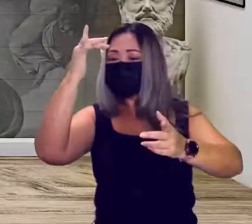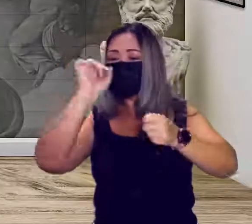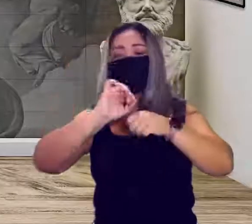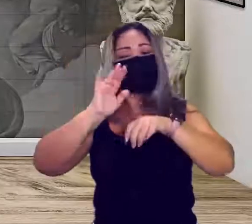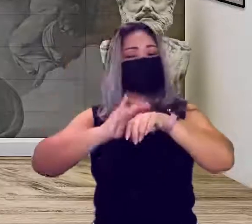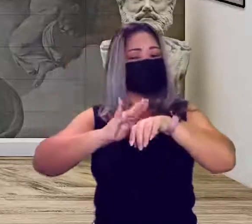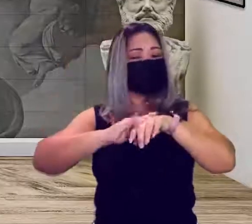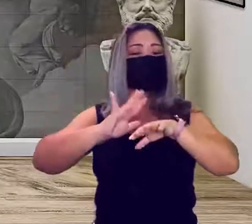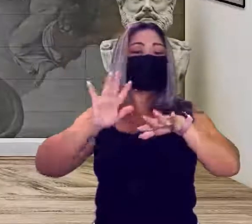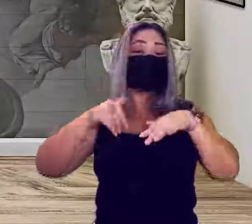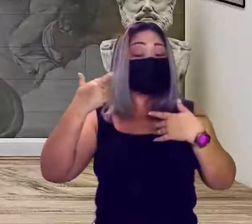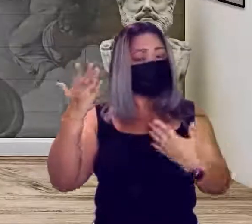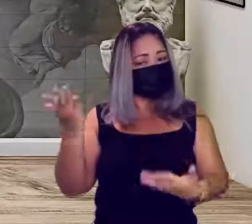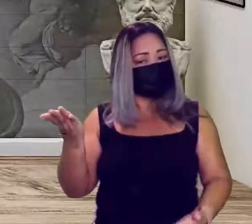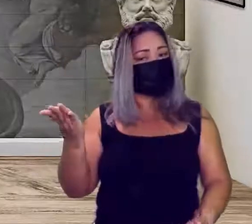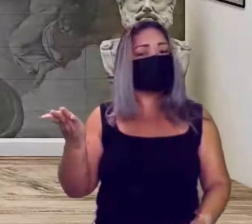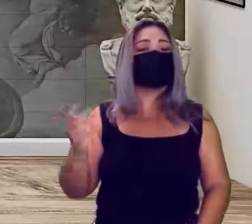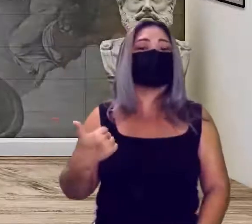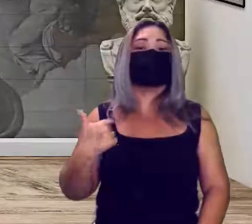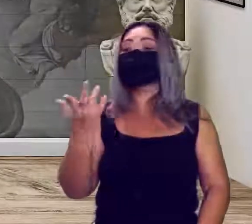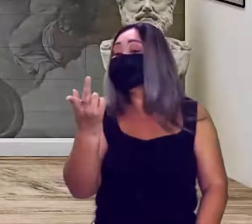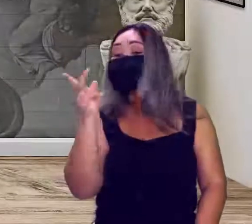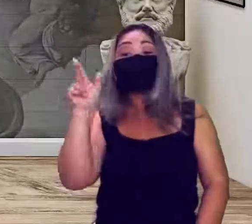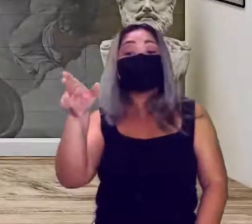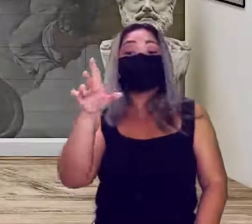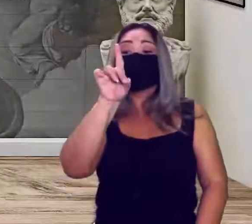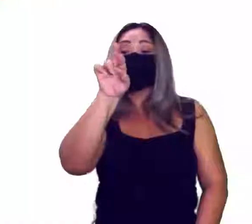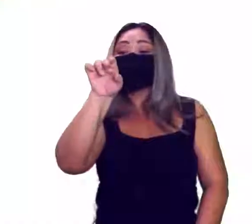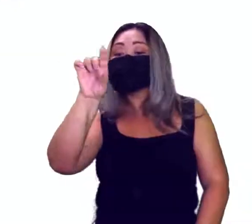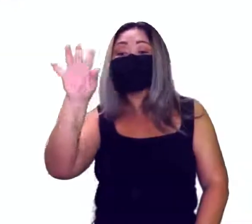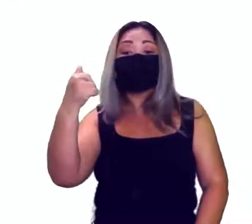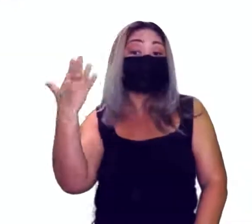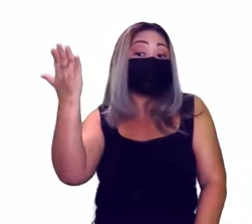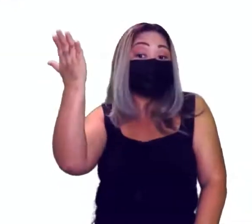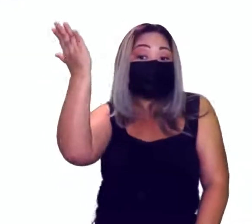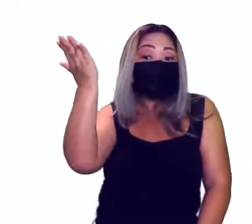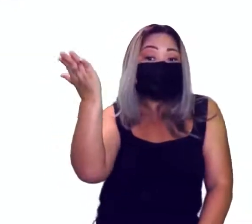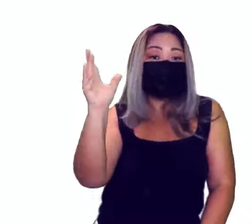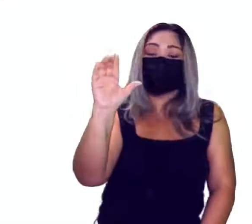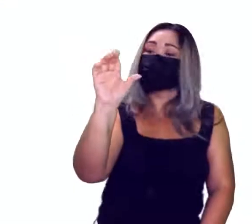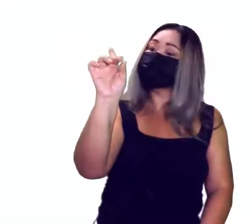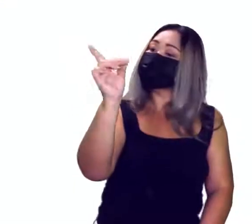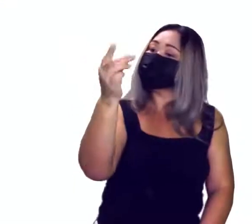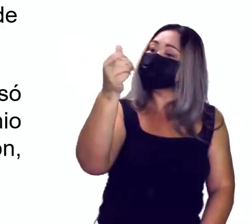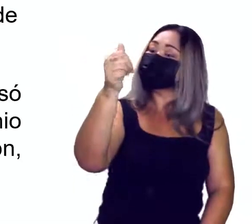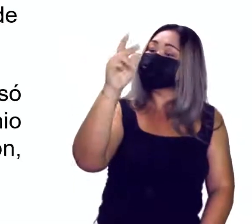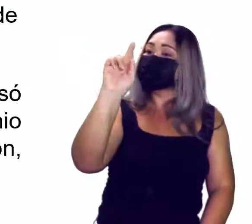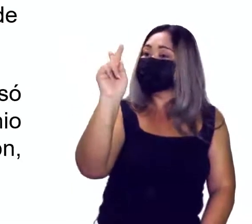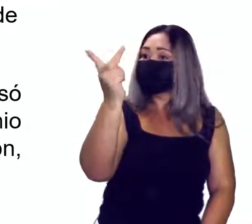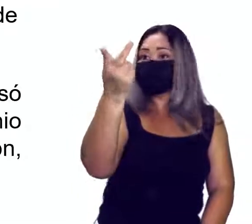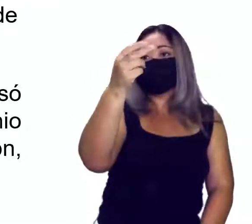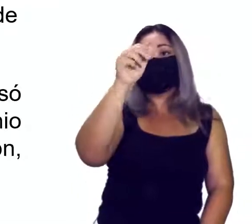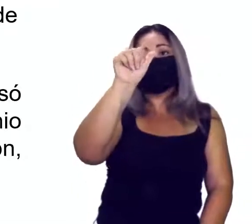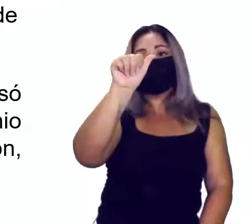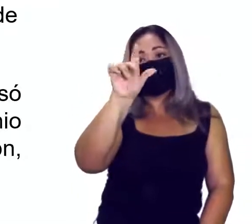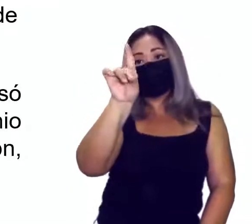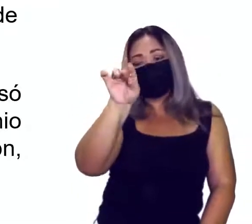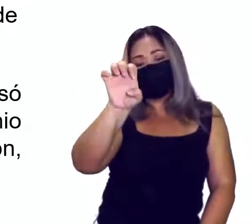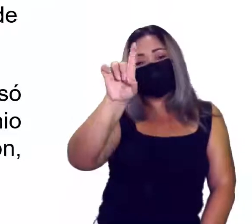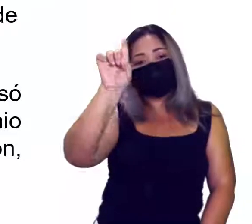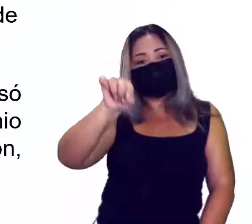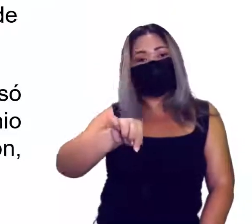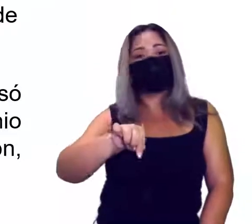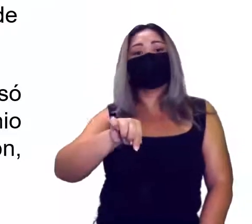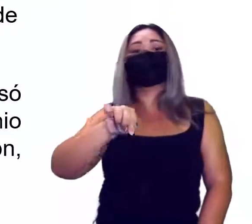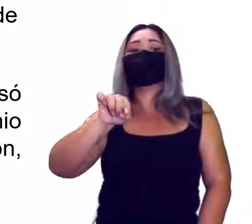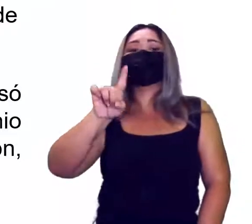tá? Então, é assim como os deuses. Vamos lá? Continuando, olha aí. Hades, Dionísio. O Hades é o